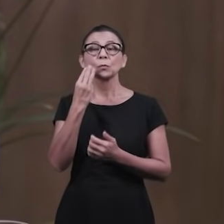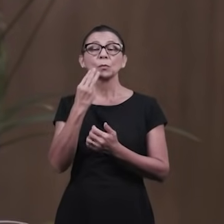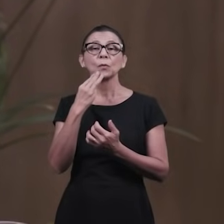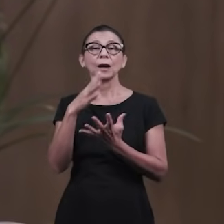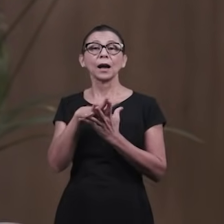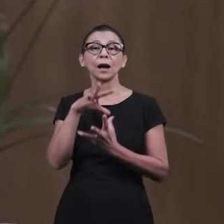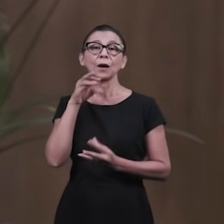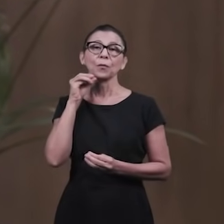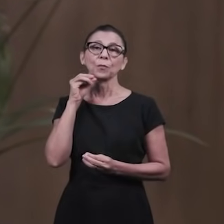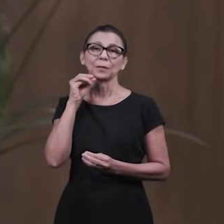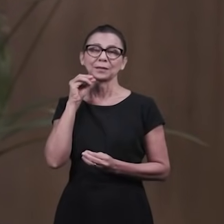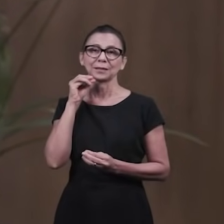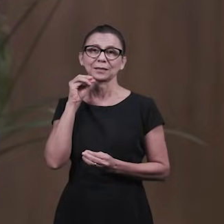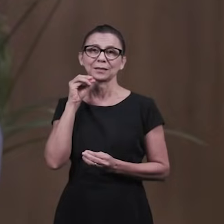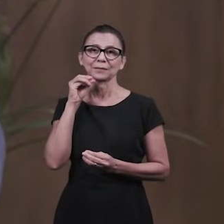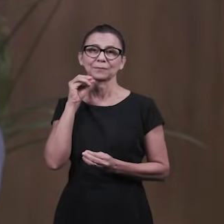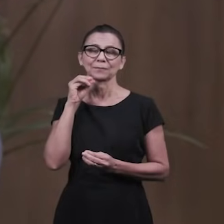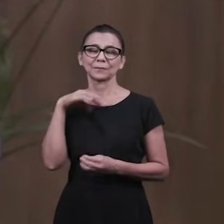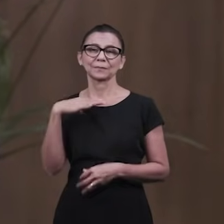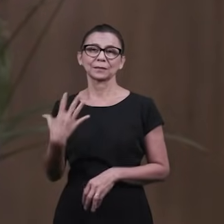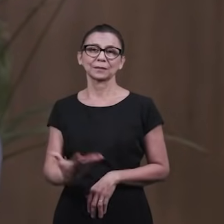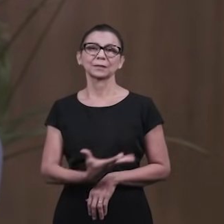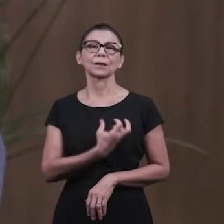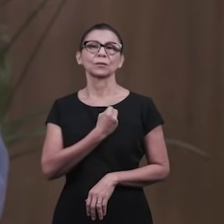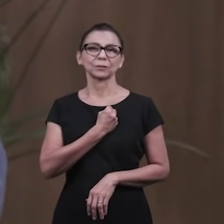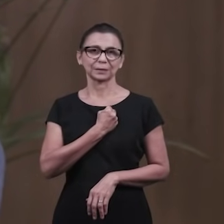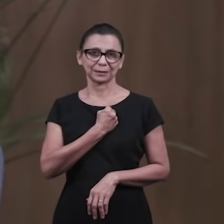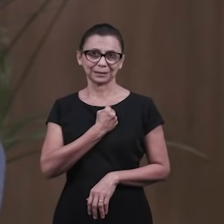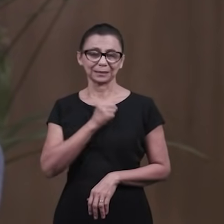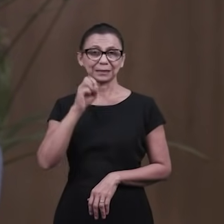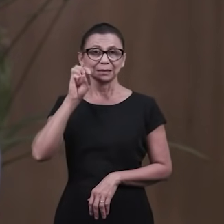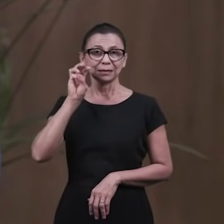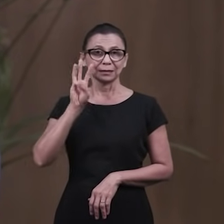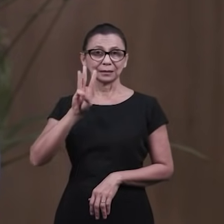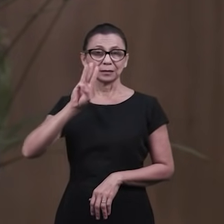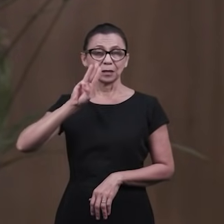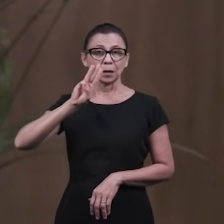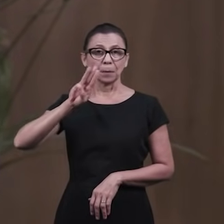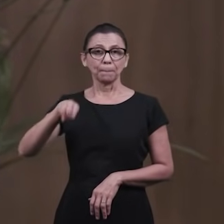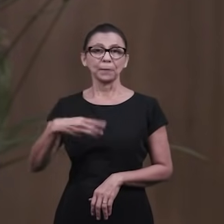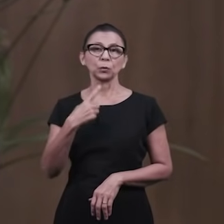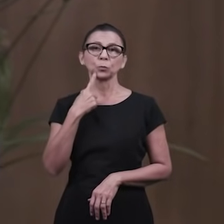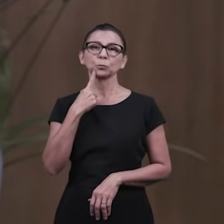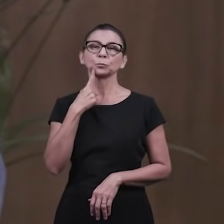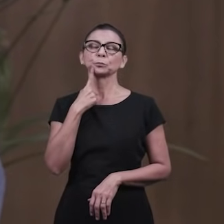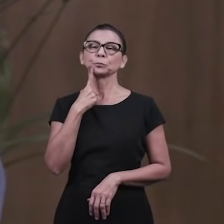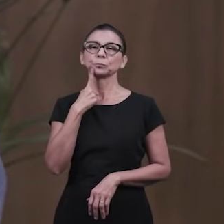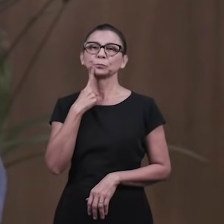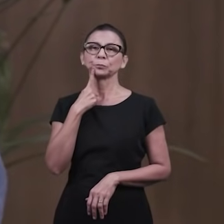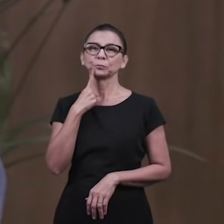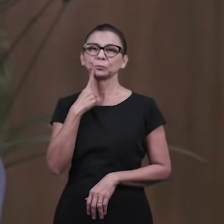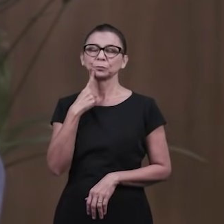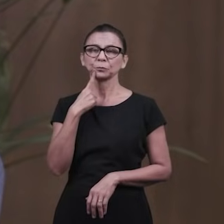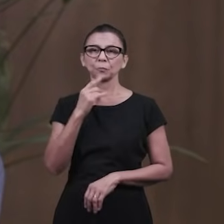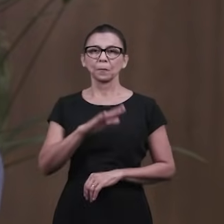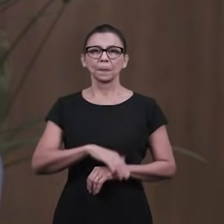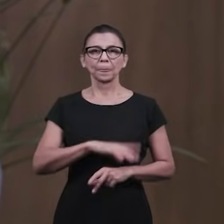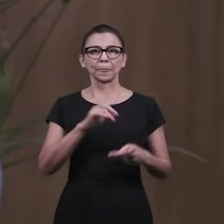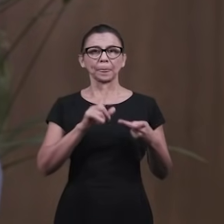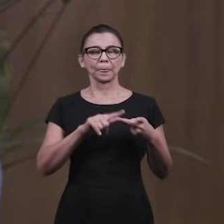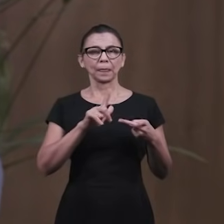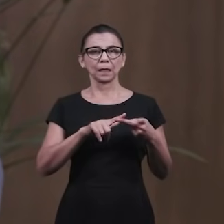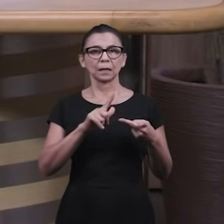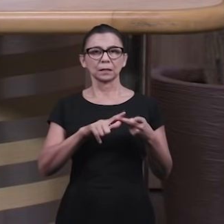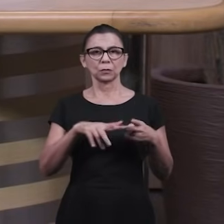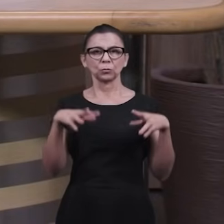foram acrescentadas à igreja. Então, foram pessoas que se converteram, 3.000. Na segunda, na